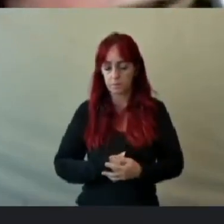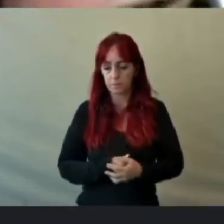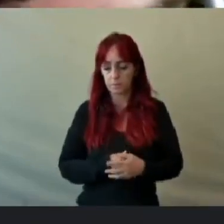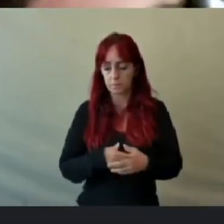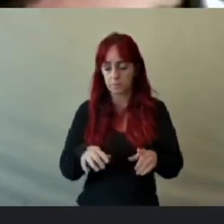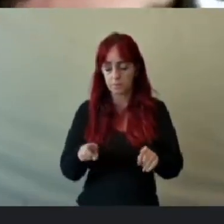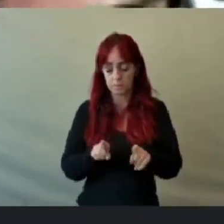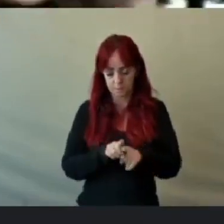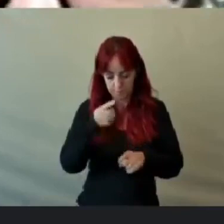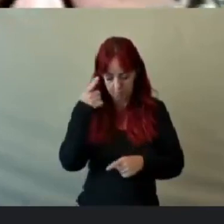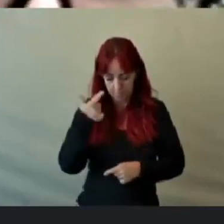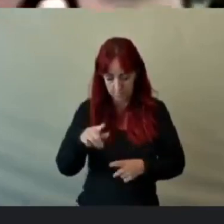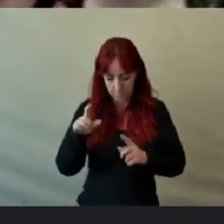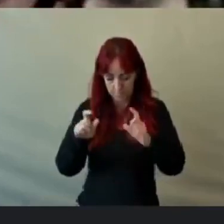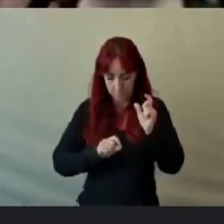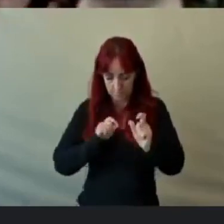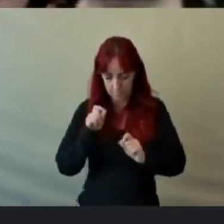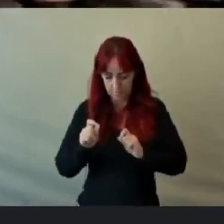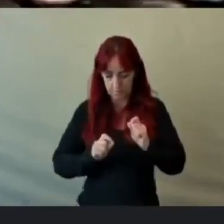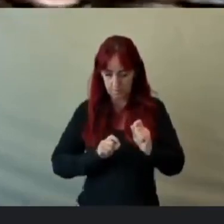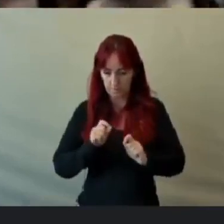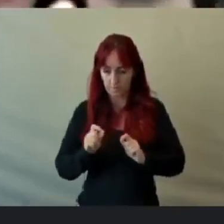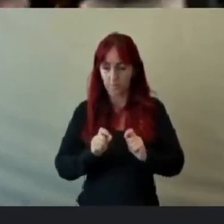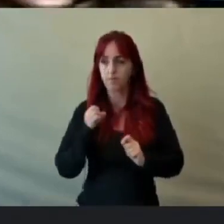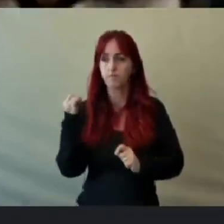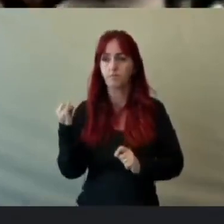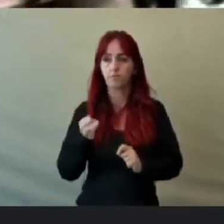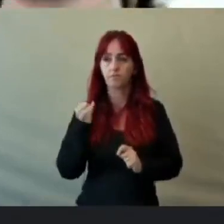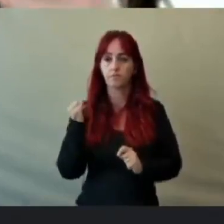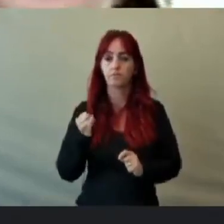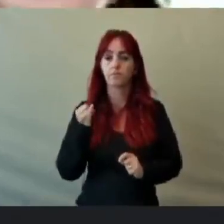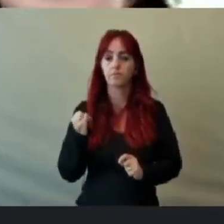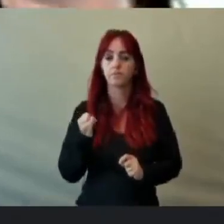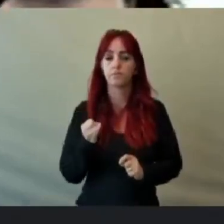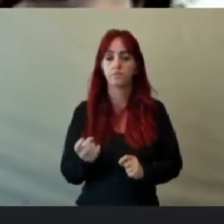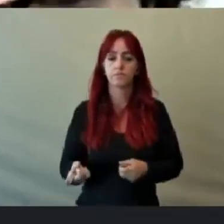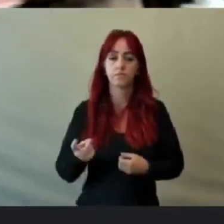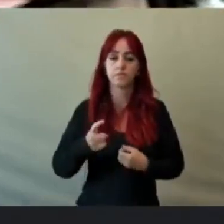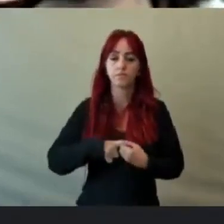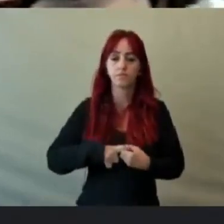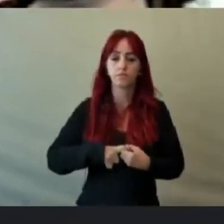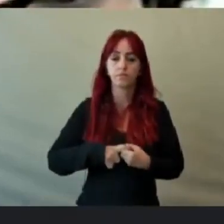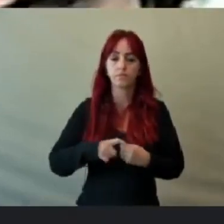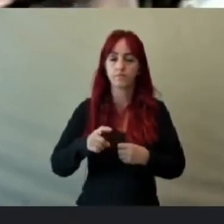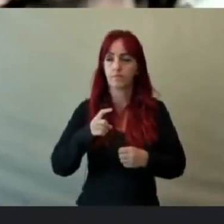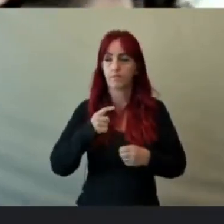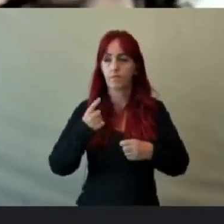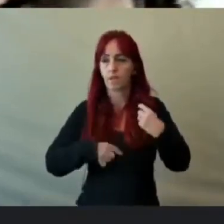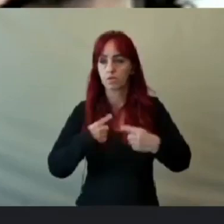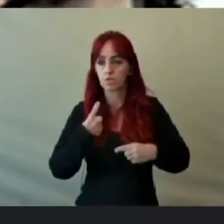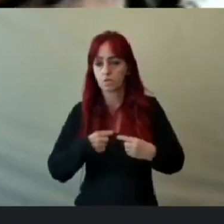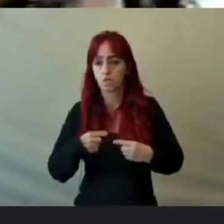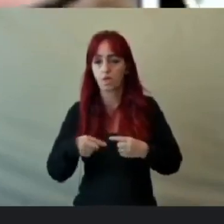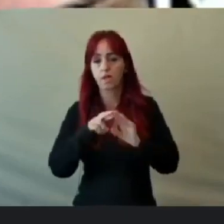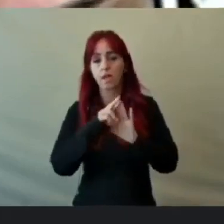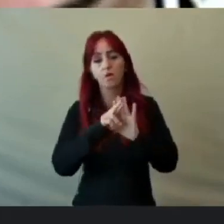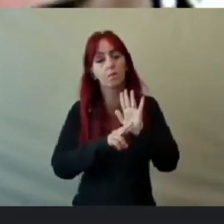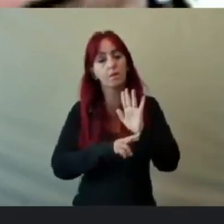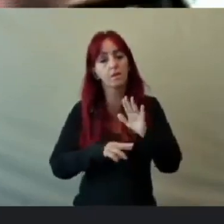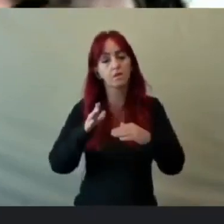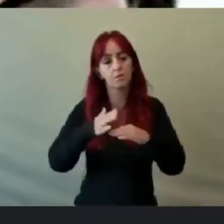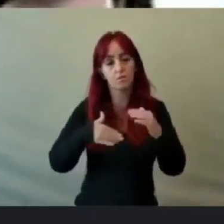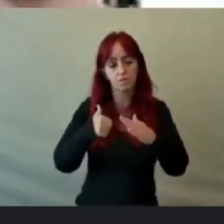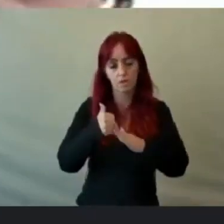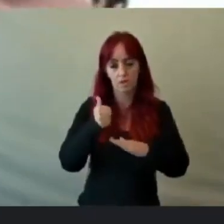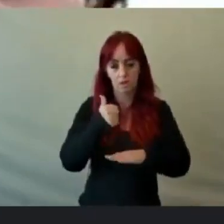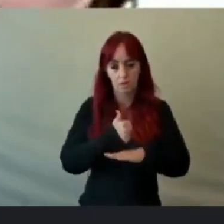importância de se retomar né essa discussão da regulamentação da profissão né isso se faz